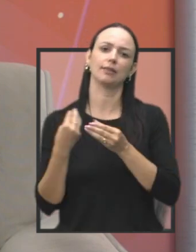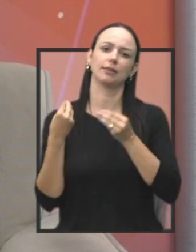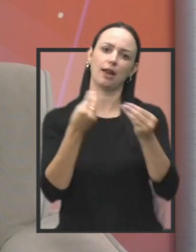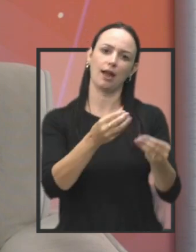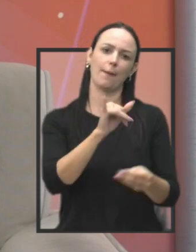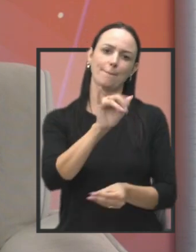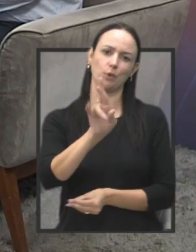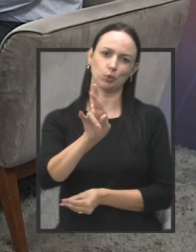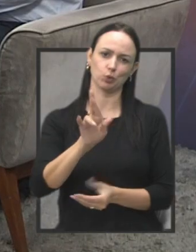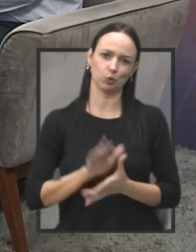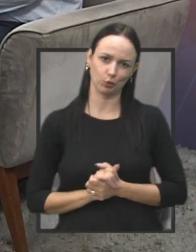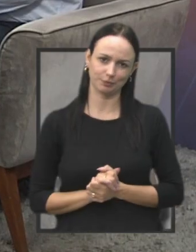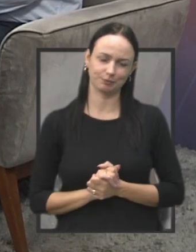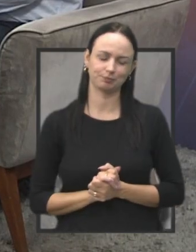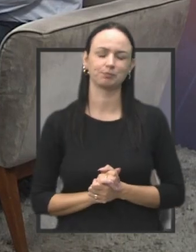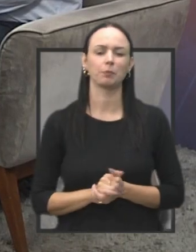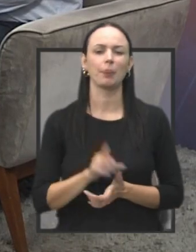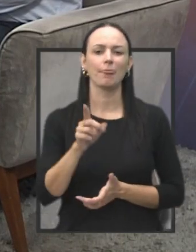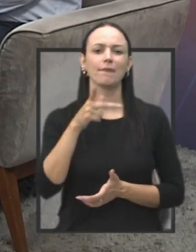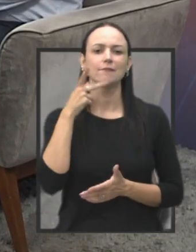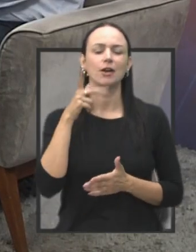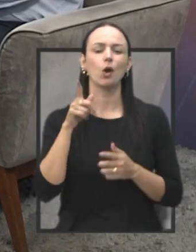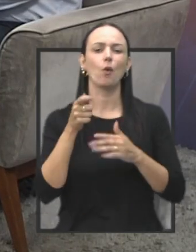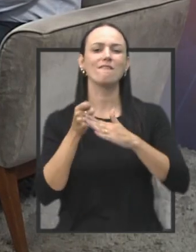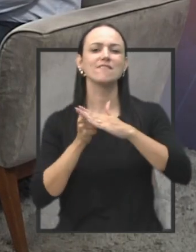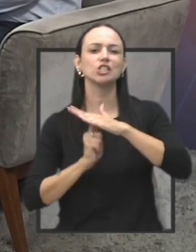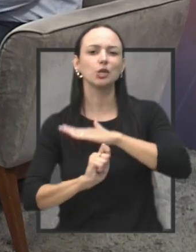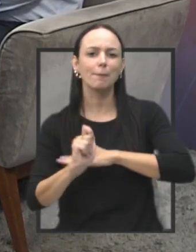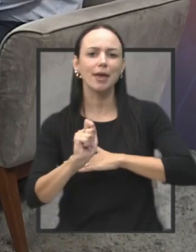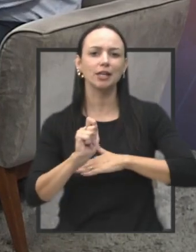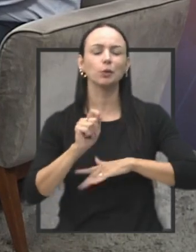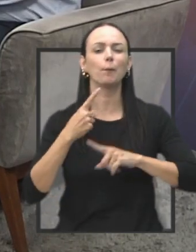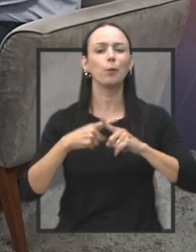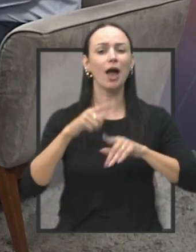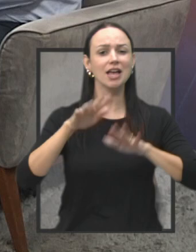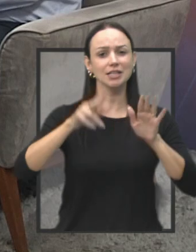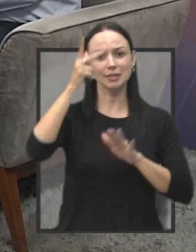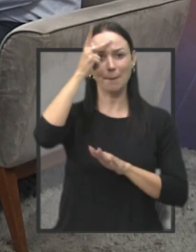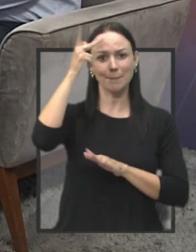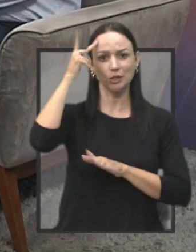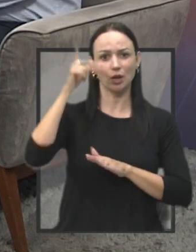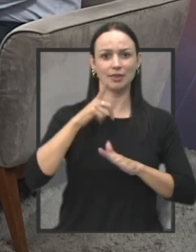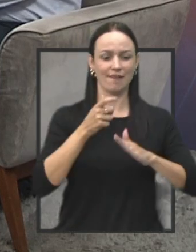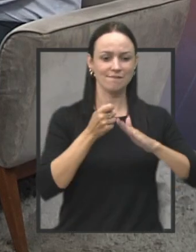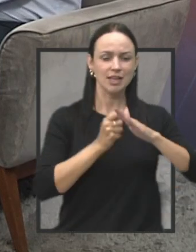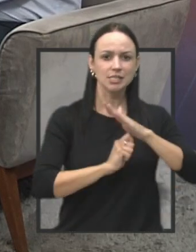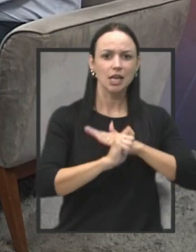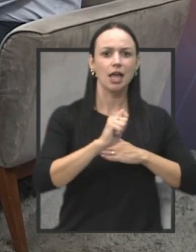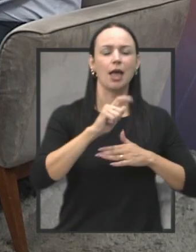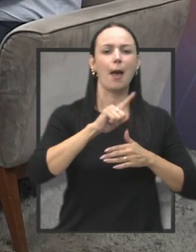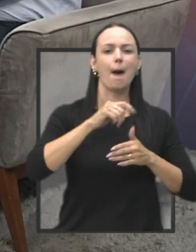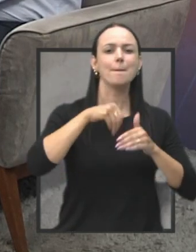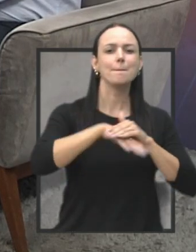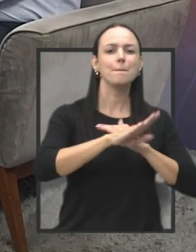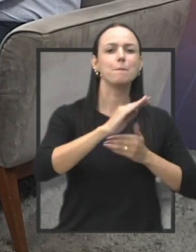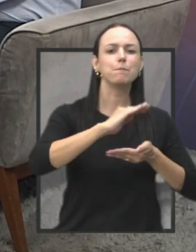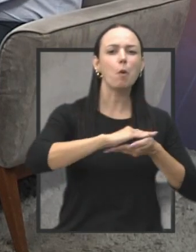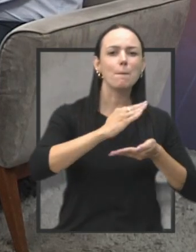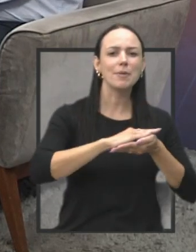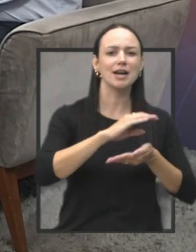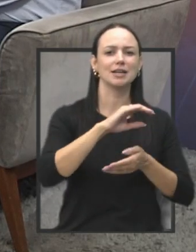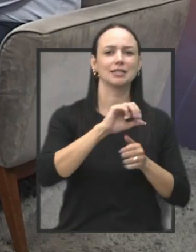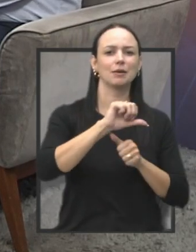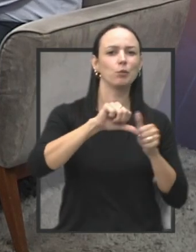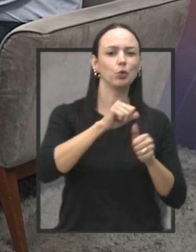imposto de renda. Você até falou da questão dos investimentos, né? Às vezes as pessoas têm algum investimento ali, trocou a poupança pelo tal do